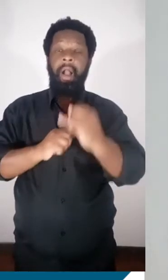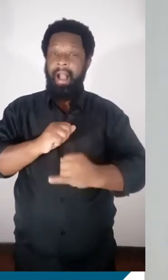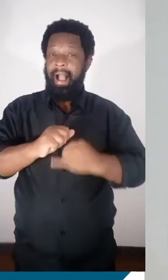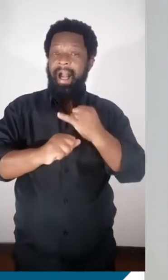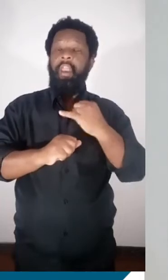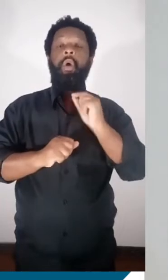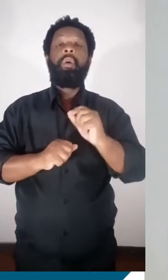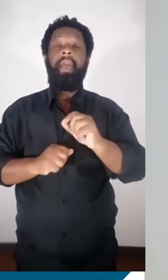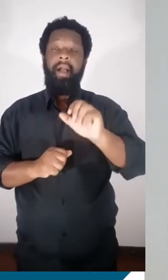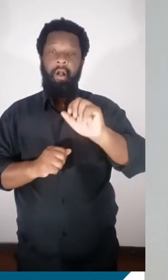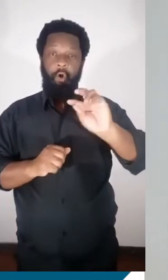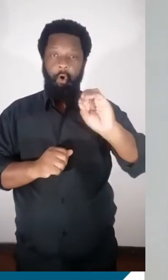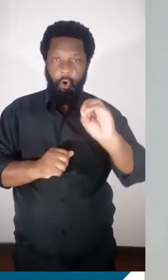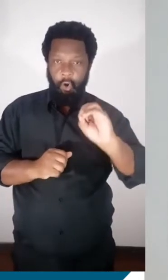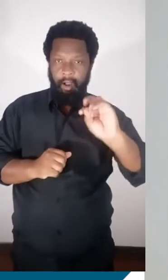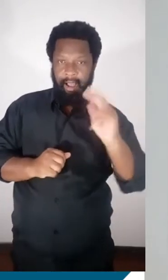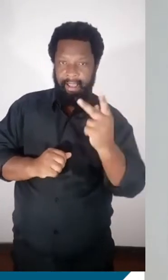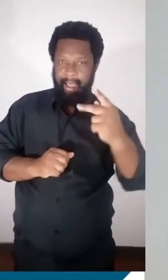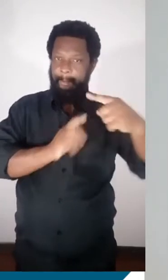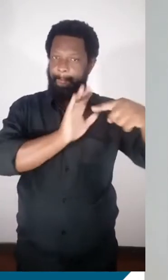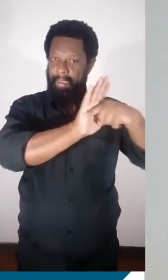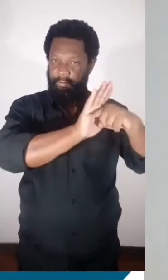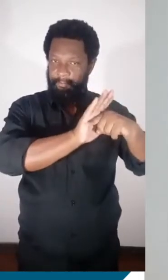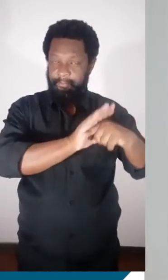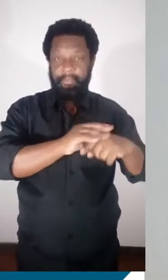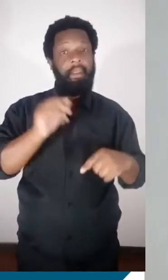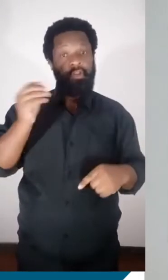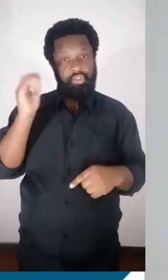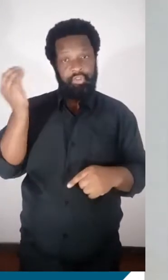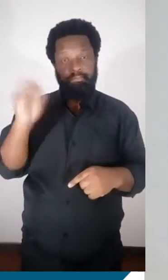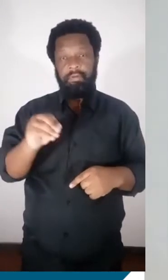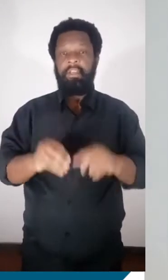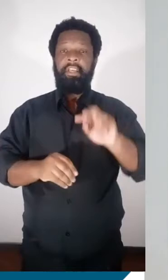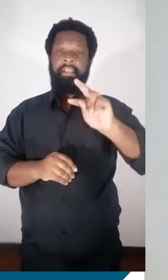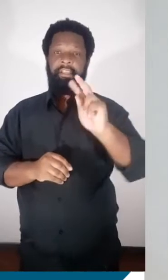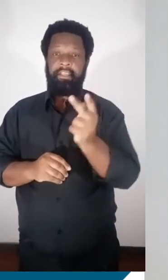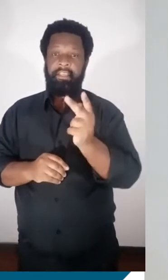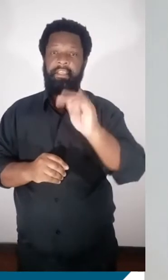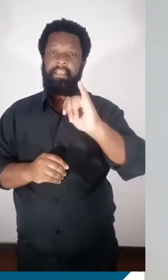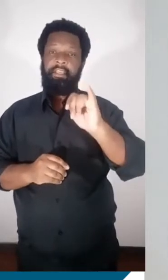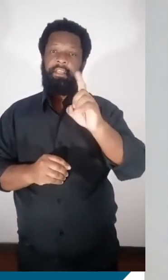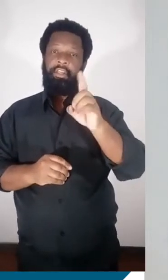será gerado será o OH-, beleza? Então tá aqui, hidróxido. Então eu já vou colocar aqui, ó,